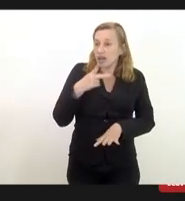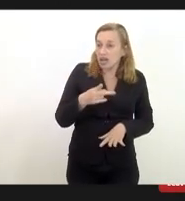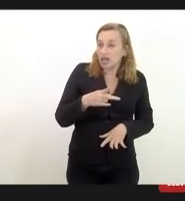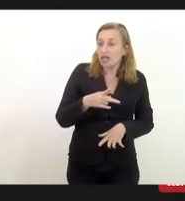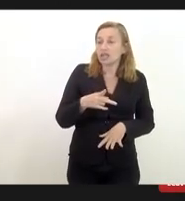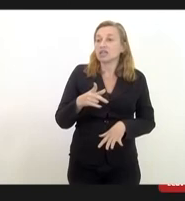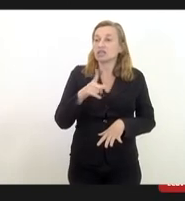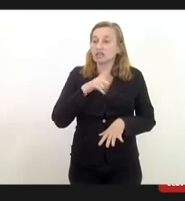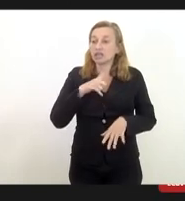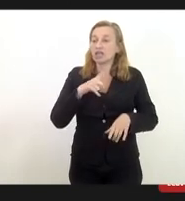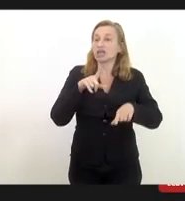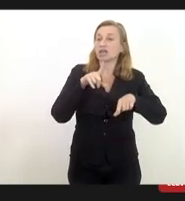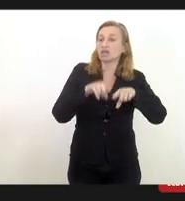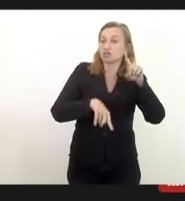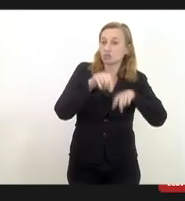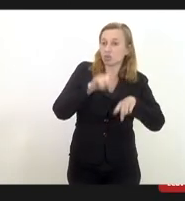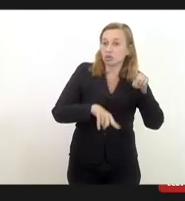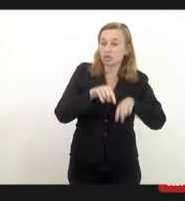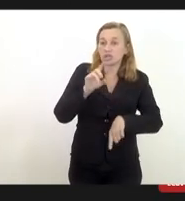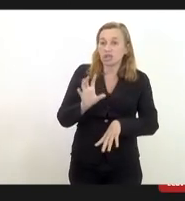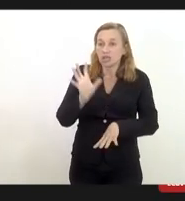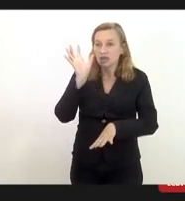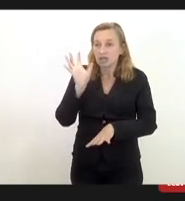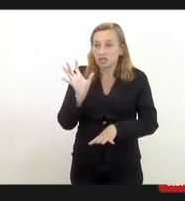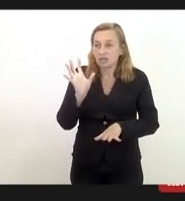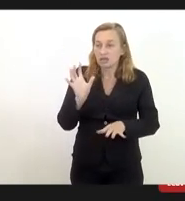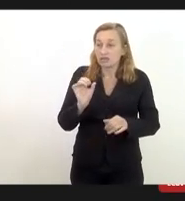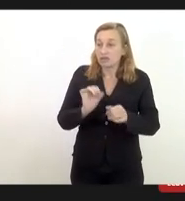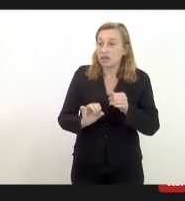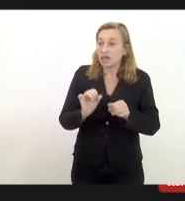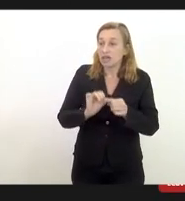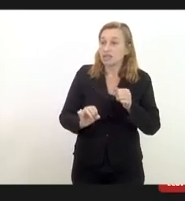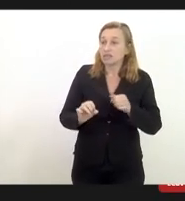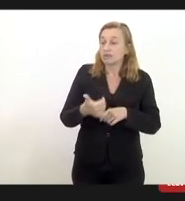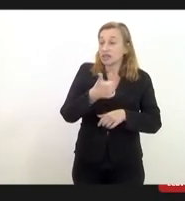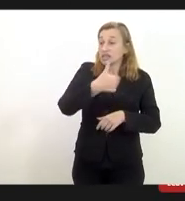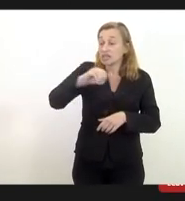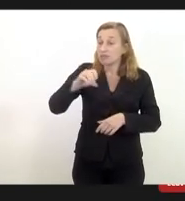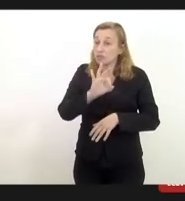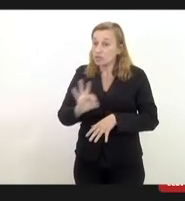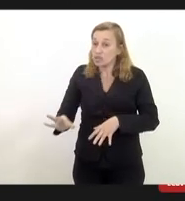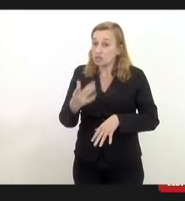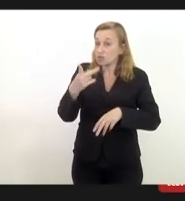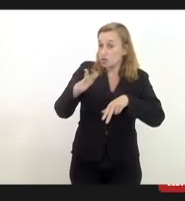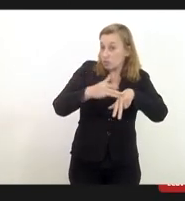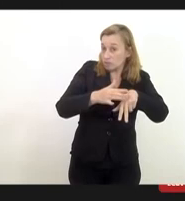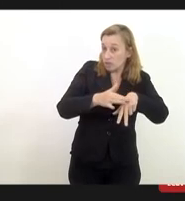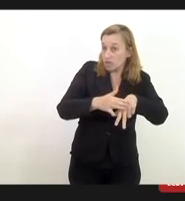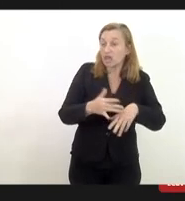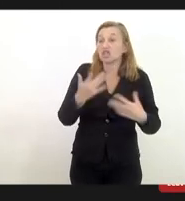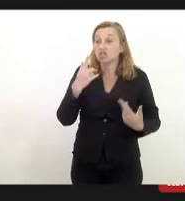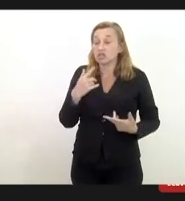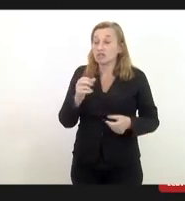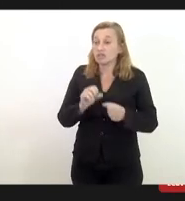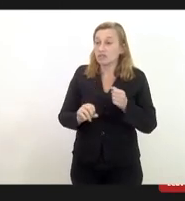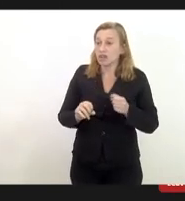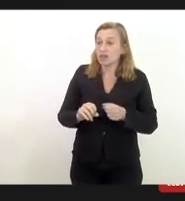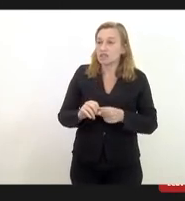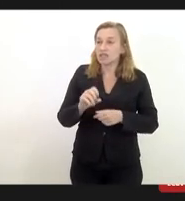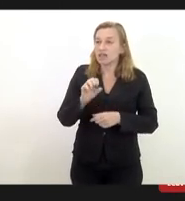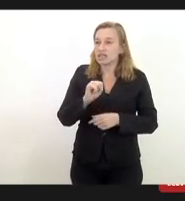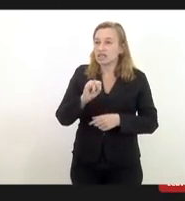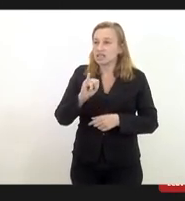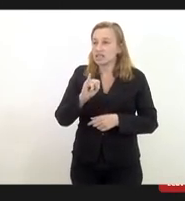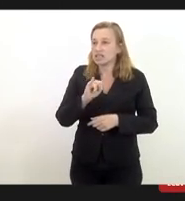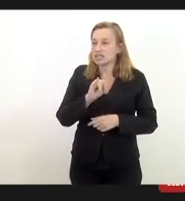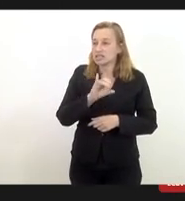tem o equipamento realiza para 100% dos seus pacientes. A gente fez uma pactuação na CIB em